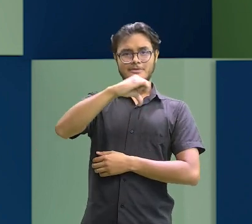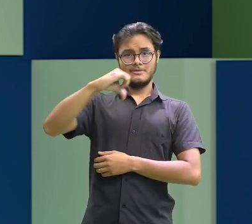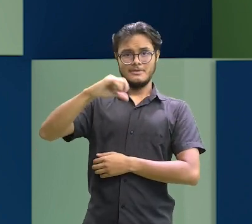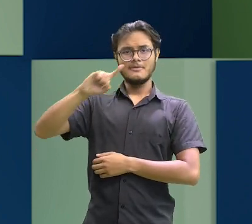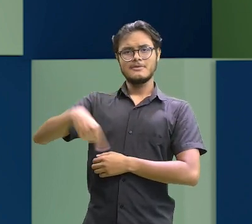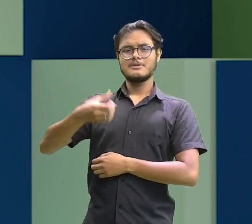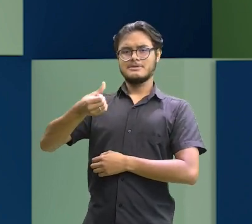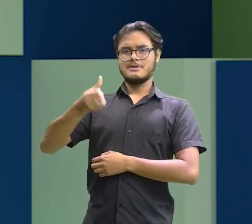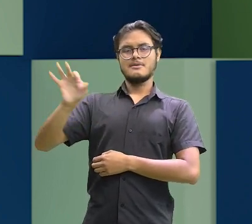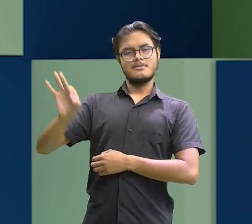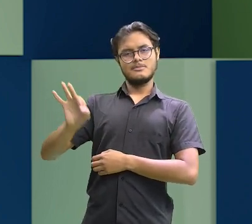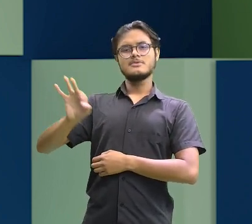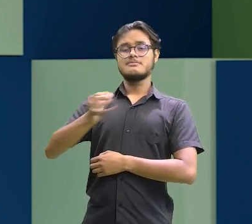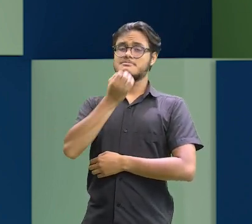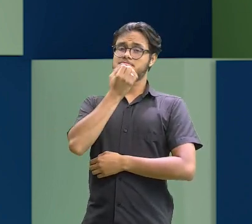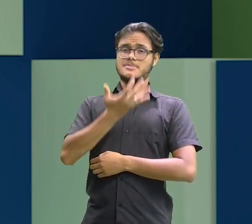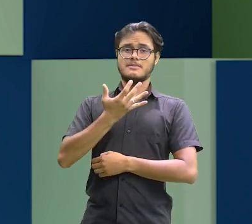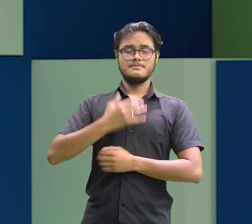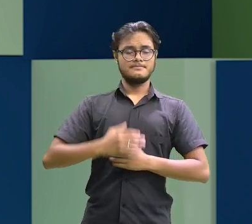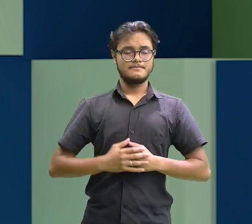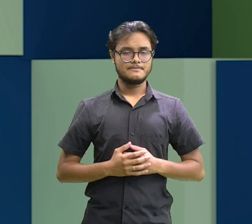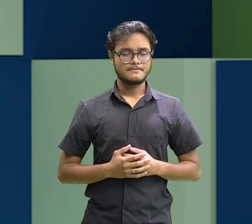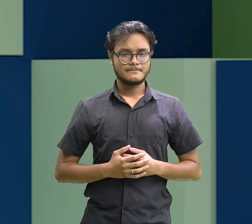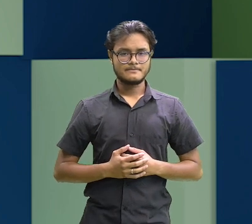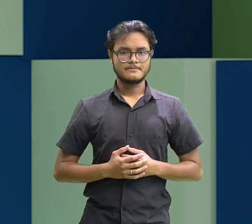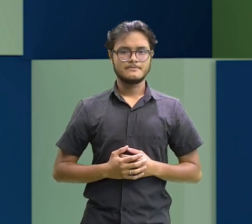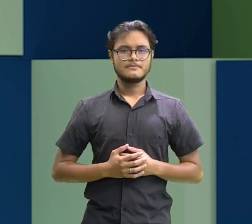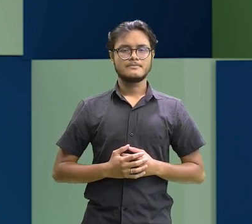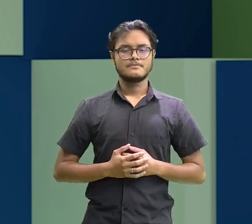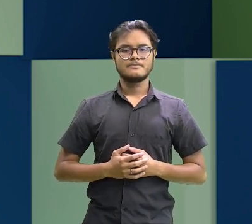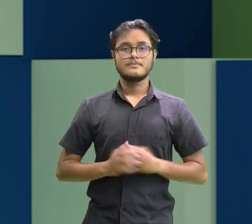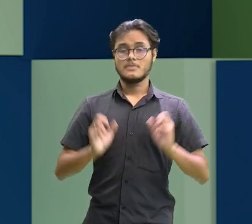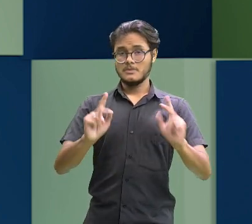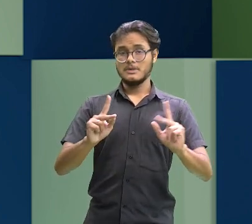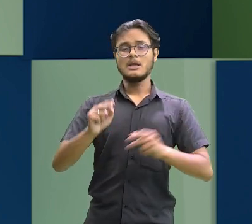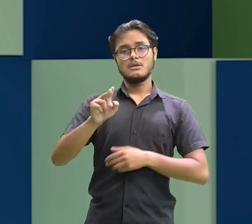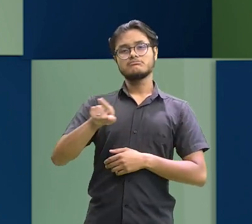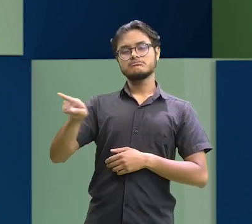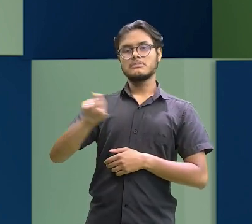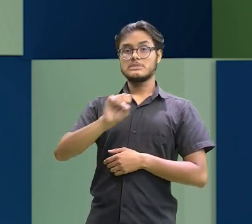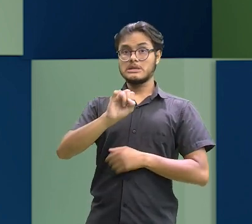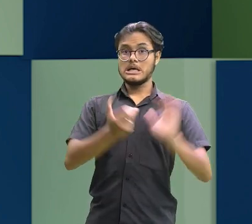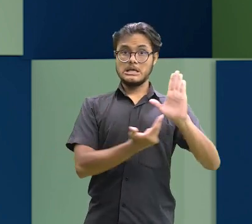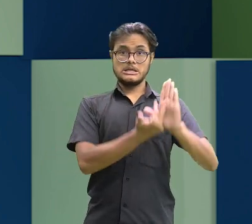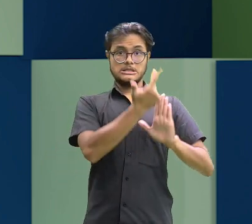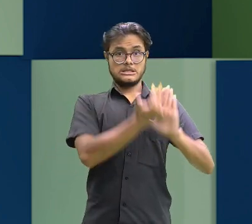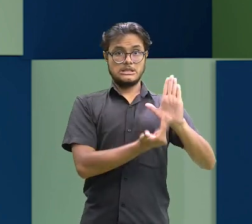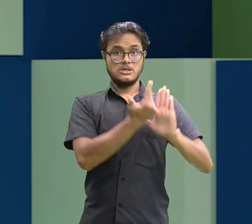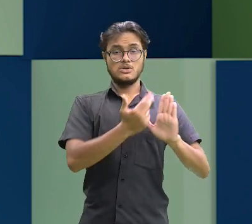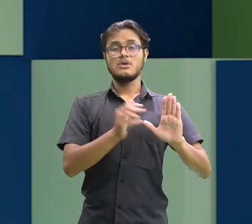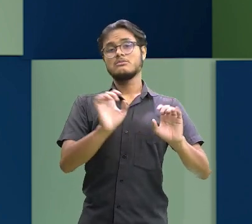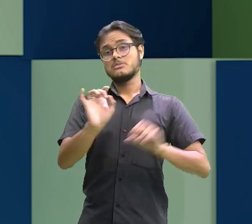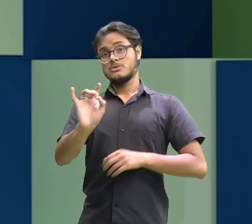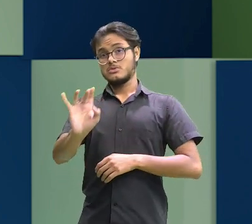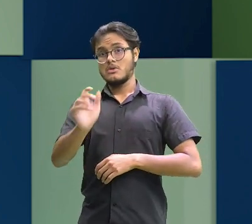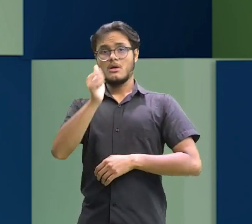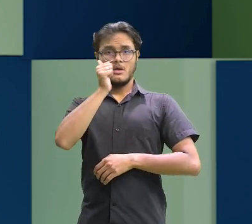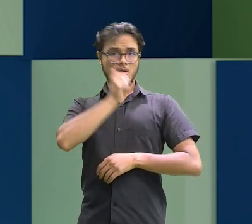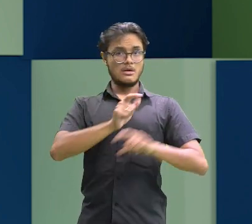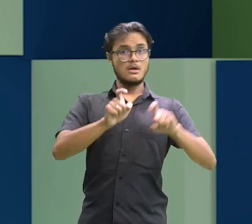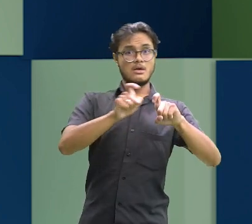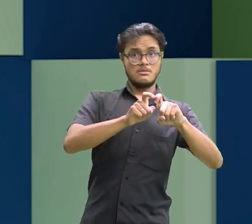99,6%. Inserido dentro de um útero por um profissional de saúde. O DIU de cobre, ele